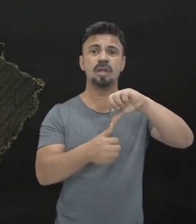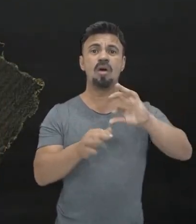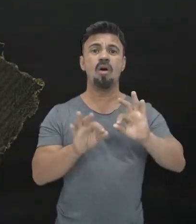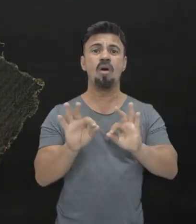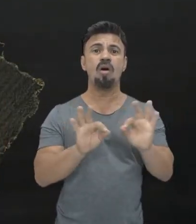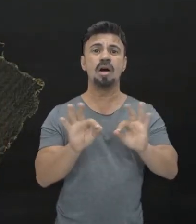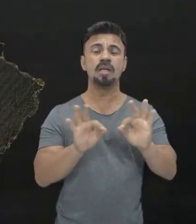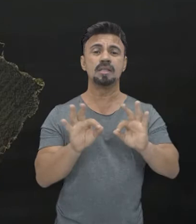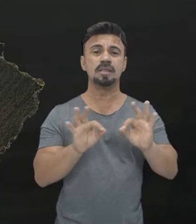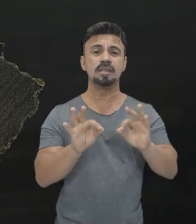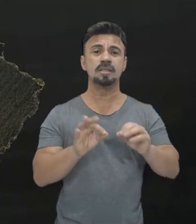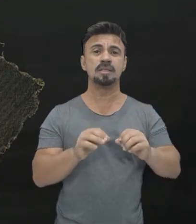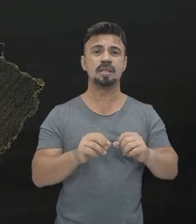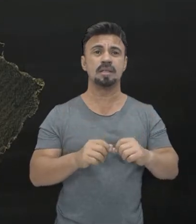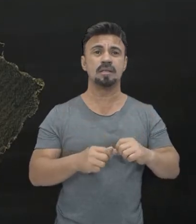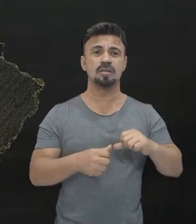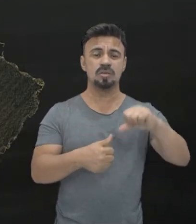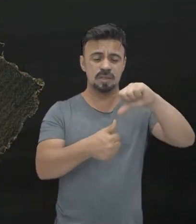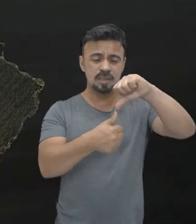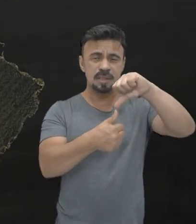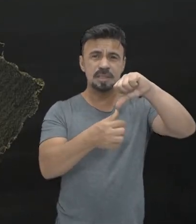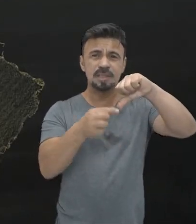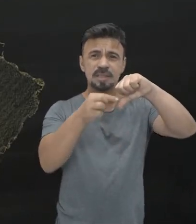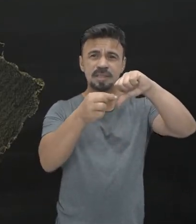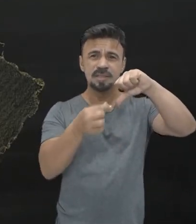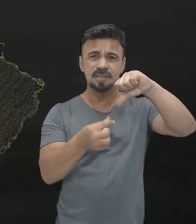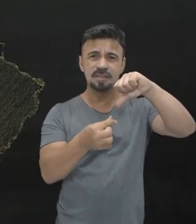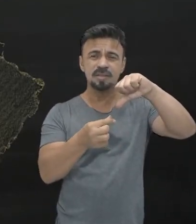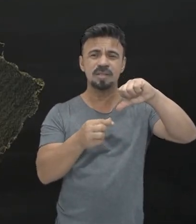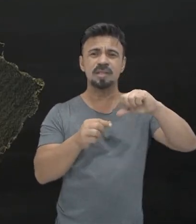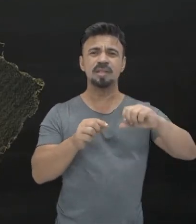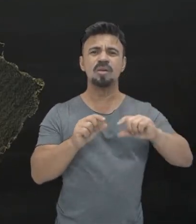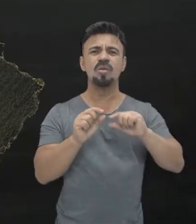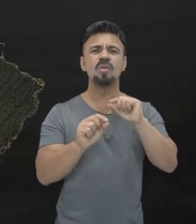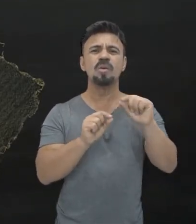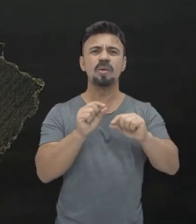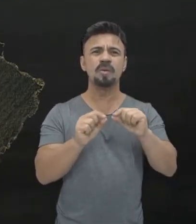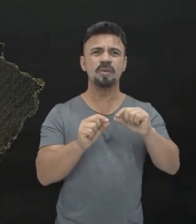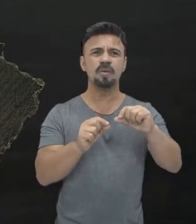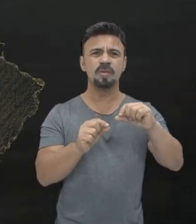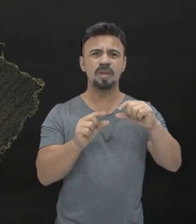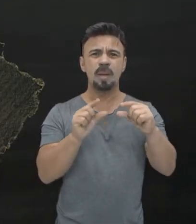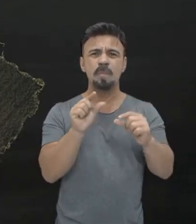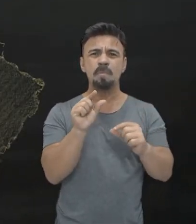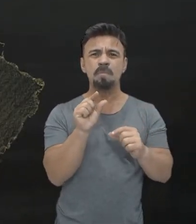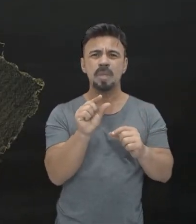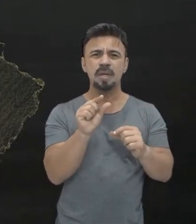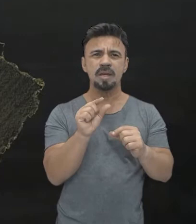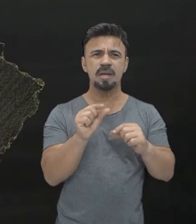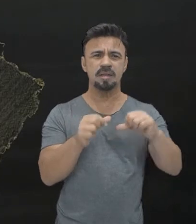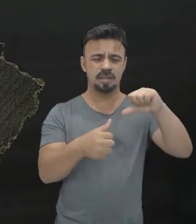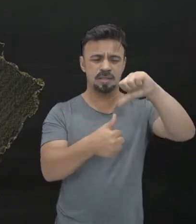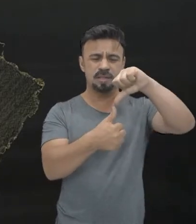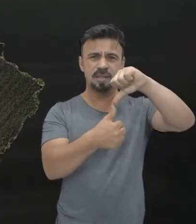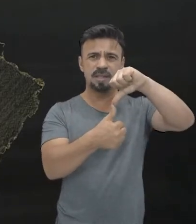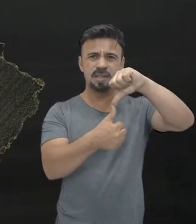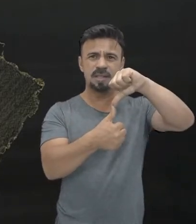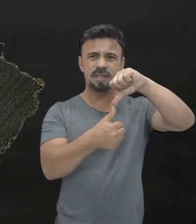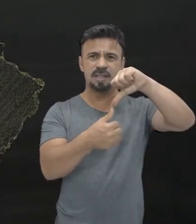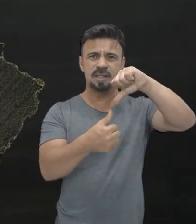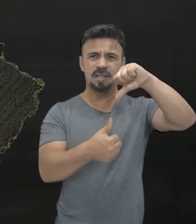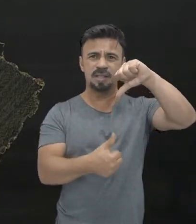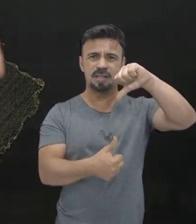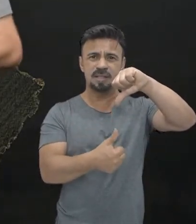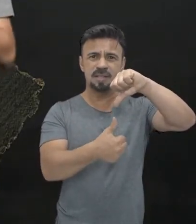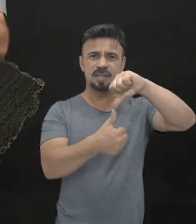principalmente por esse istmo. Sabe o que é istmo? Essa pequena faixa aqui, ó, que liga duas grandes